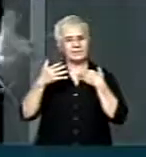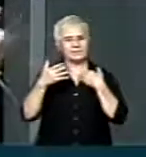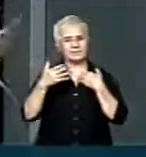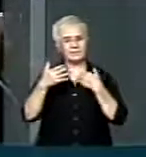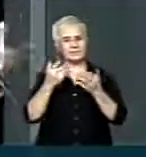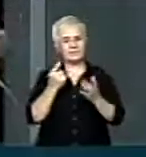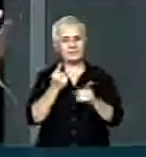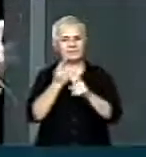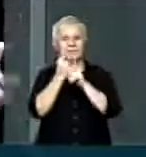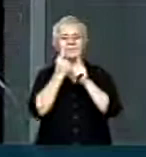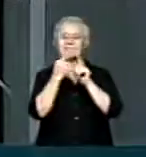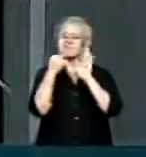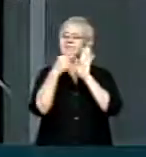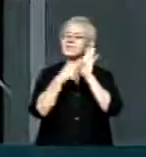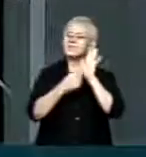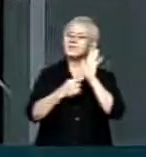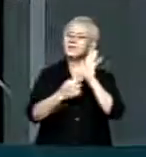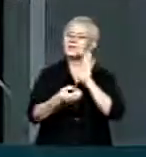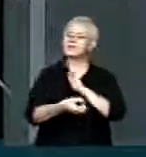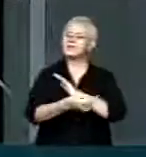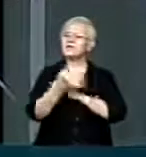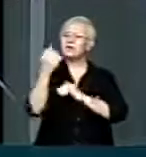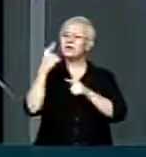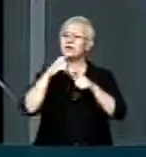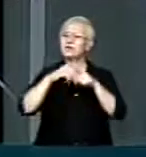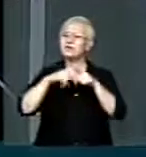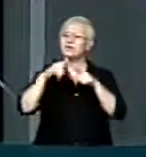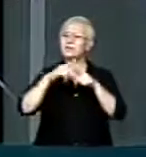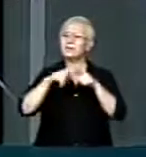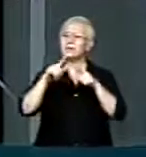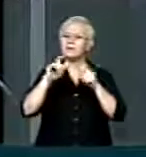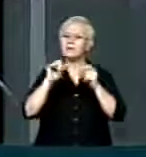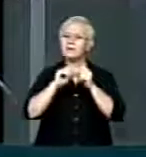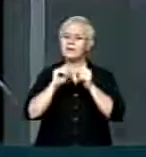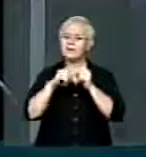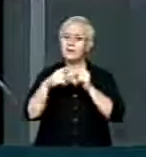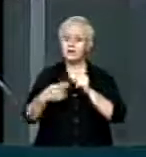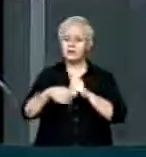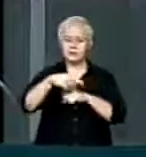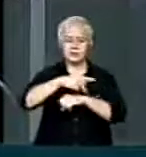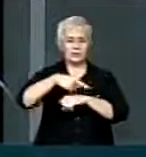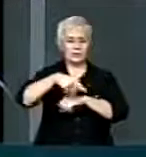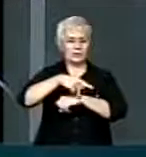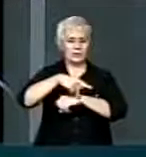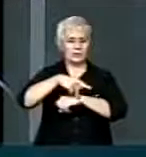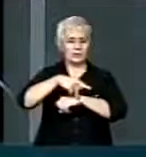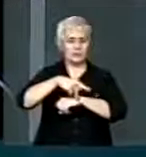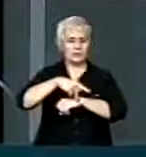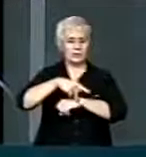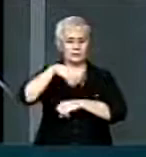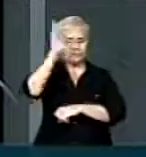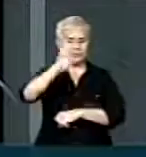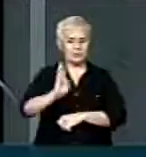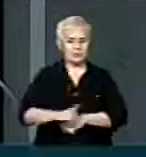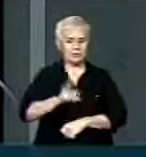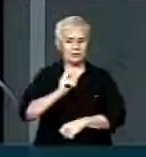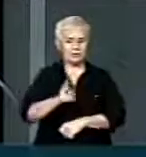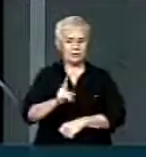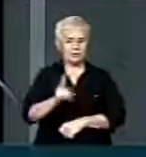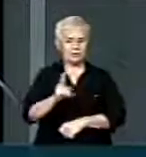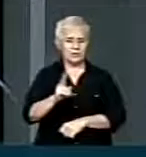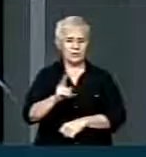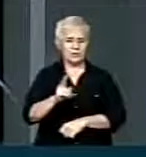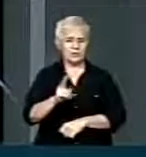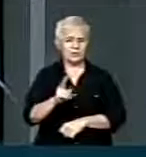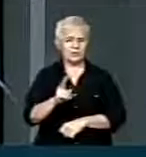detectar os gargalos que fazem desse país um país que sempre fica como a pecha de